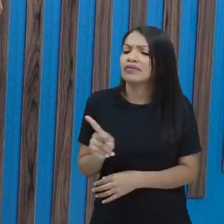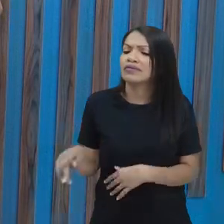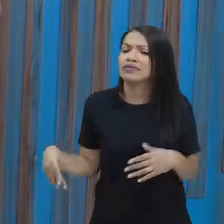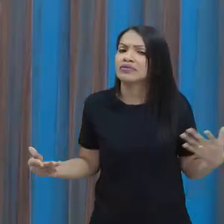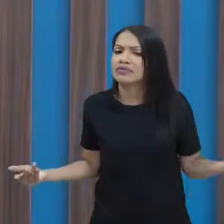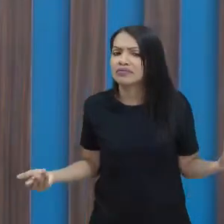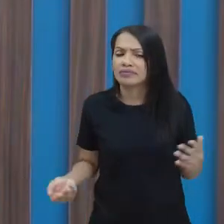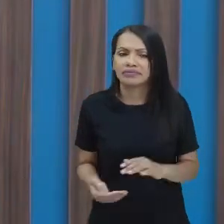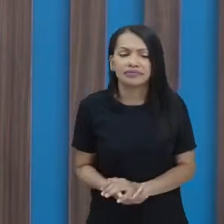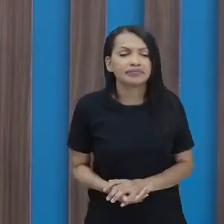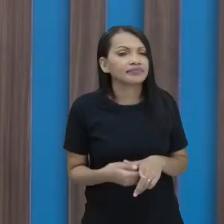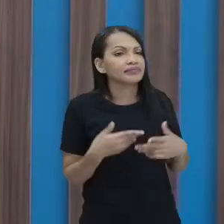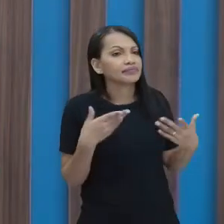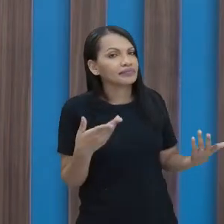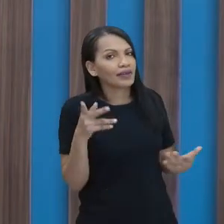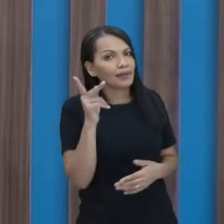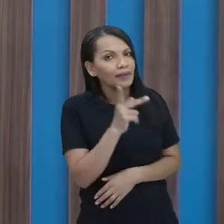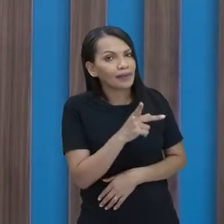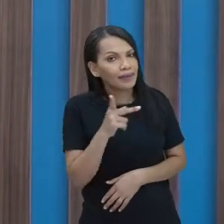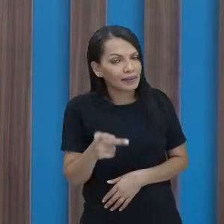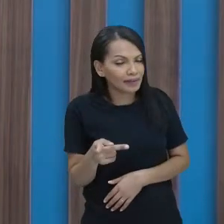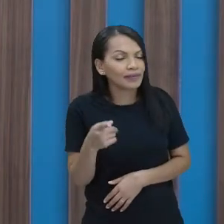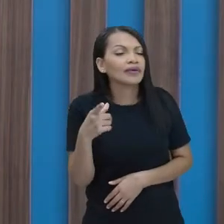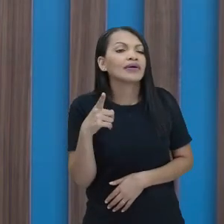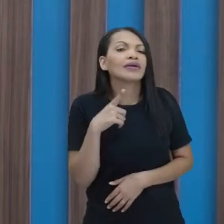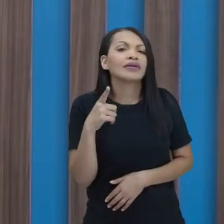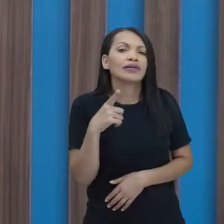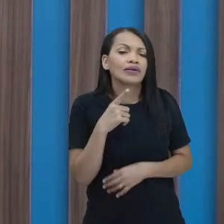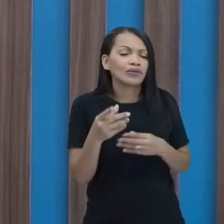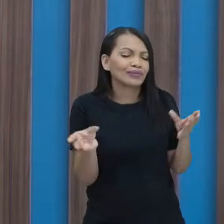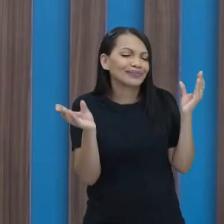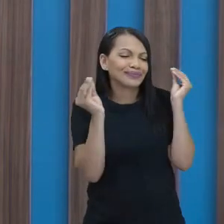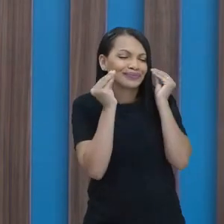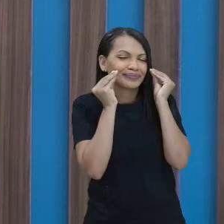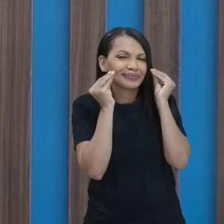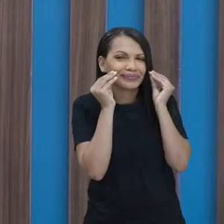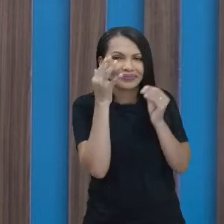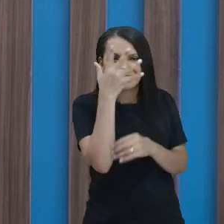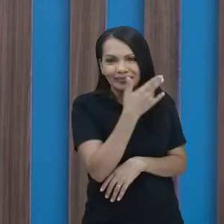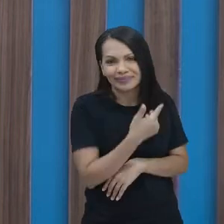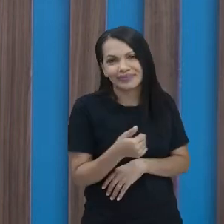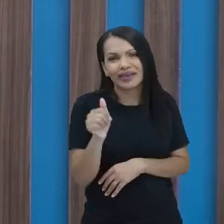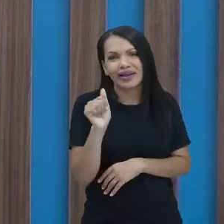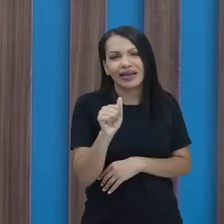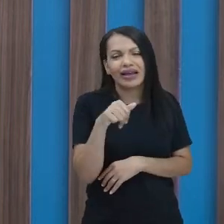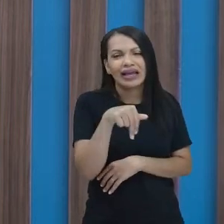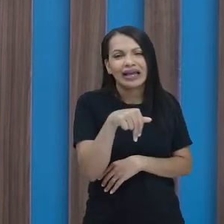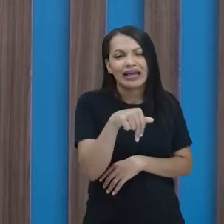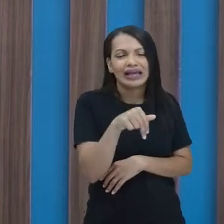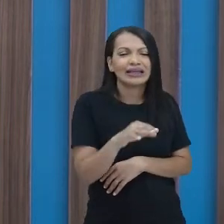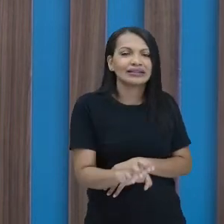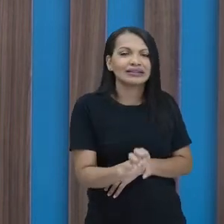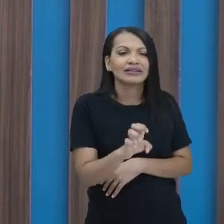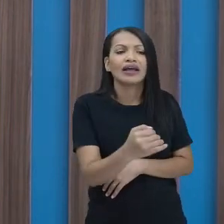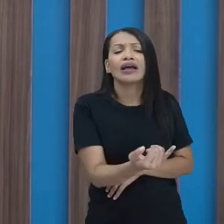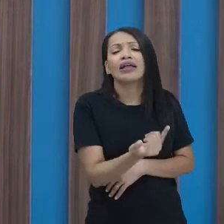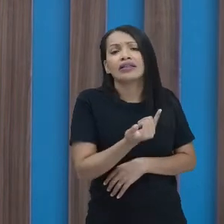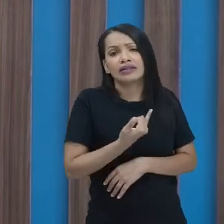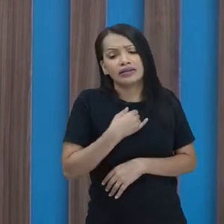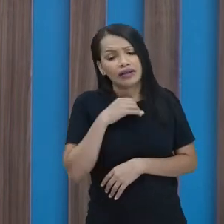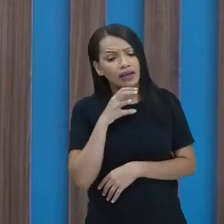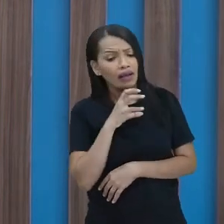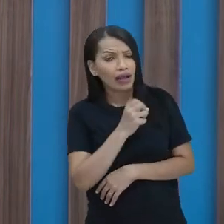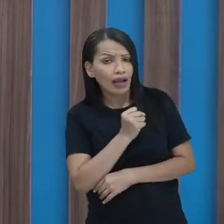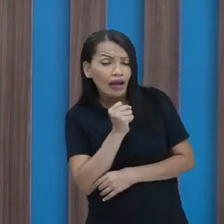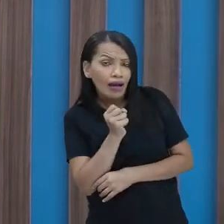Verônica? Então, professora Esther, tem uma fofa aqui muito linda chamada Anne, que diz que ama a